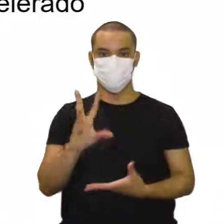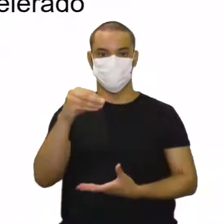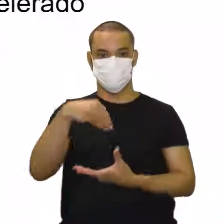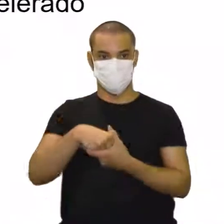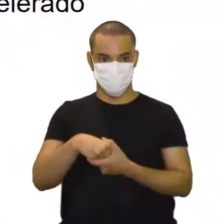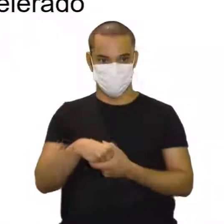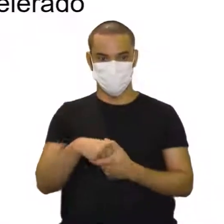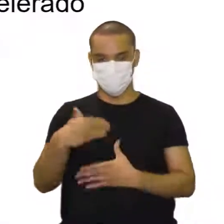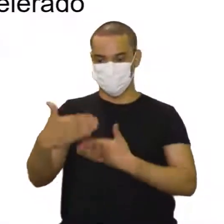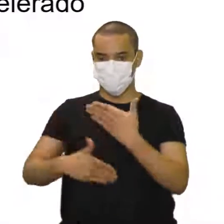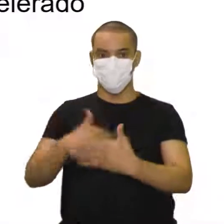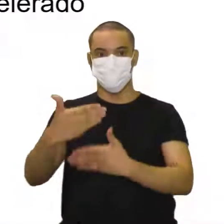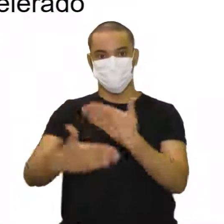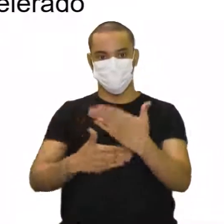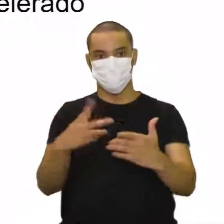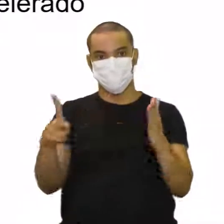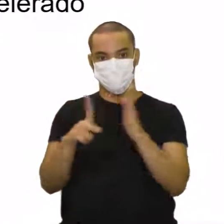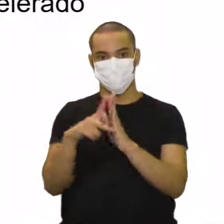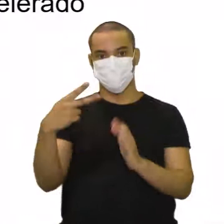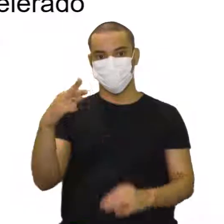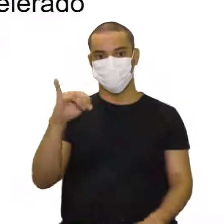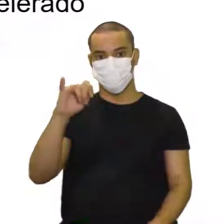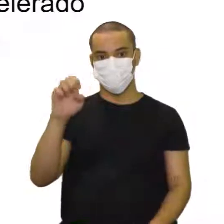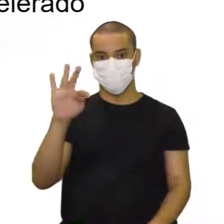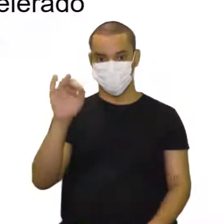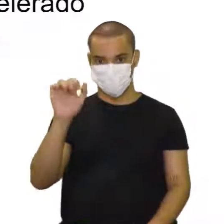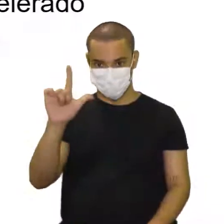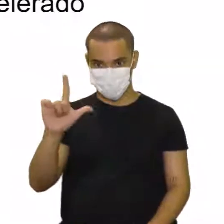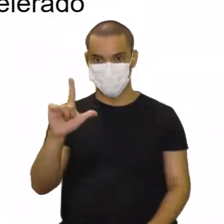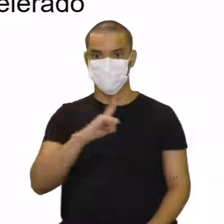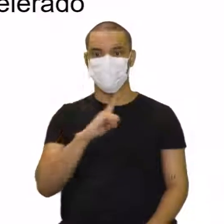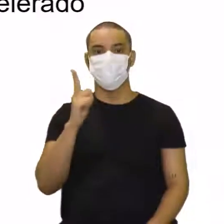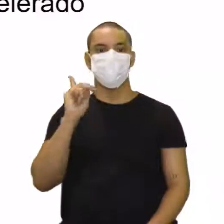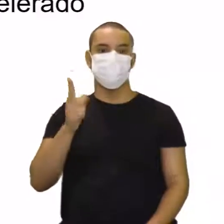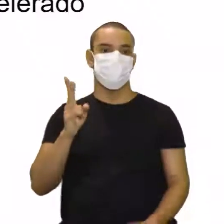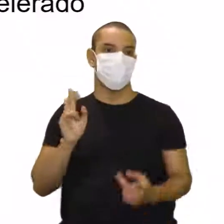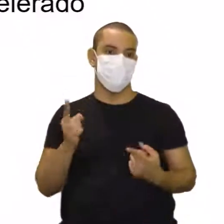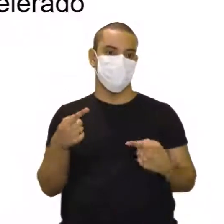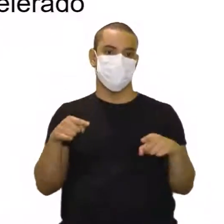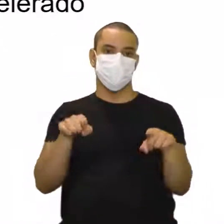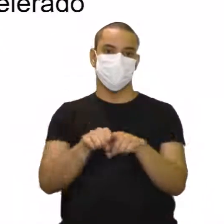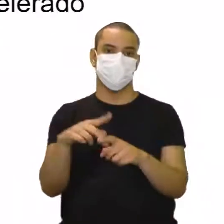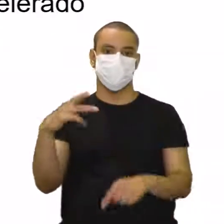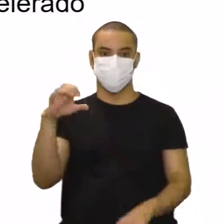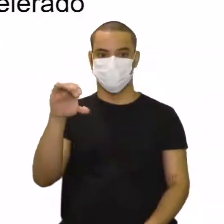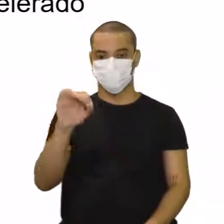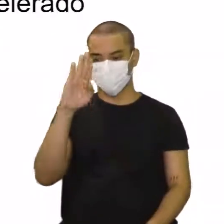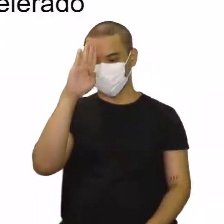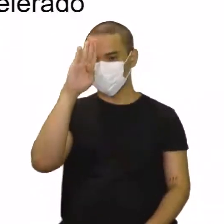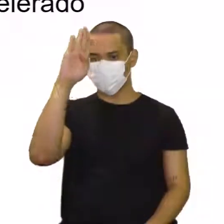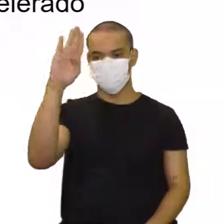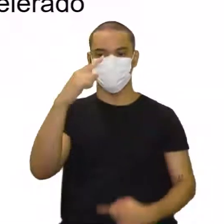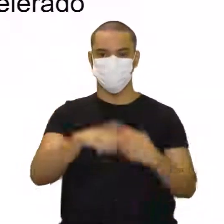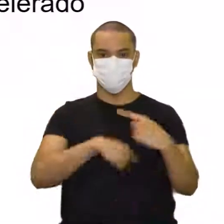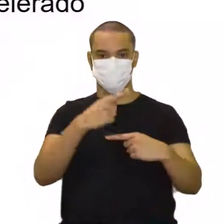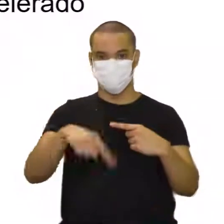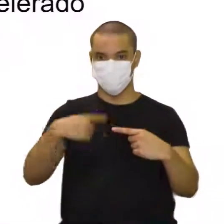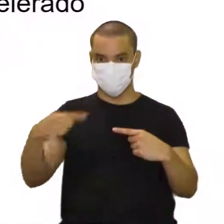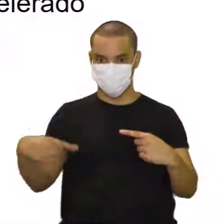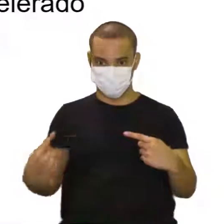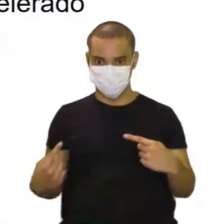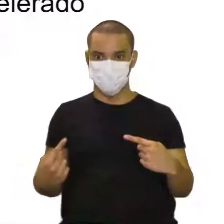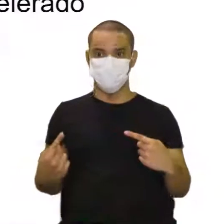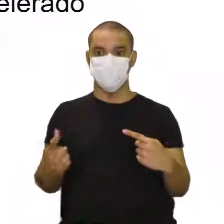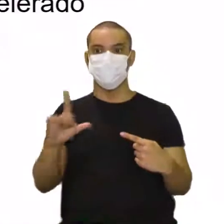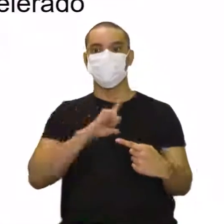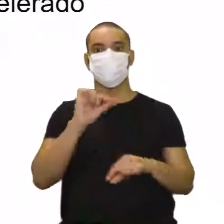Assim, o trajeto do projétil em aceleração permanece entre os eixos centrais das espiras. As